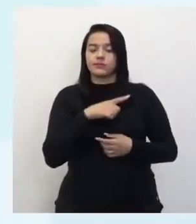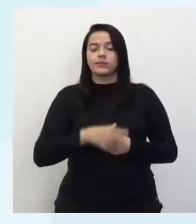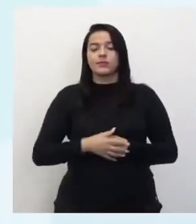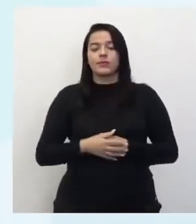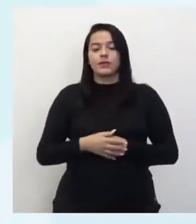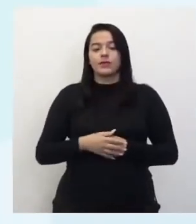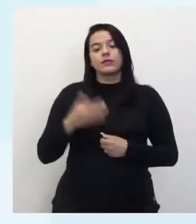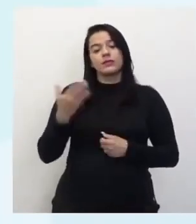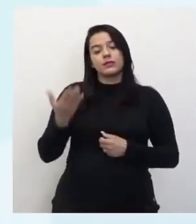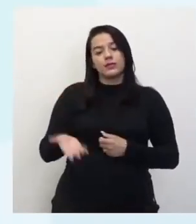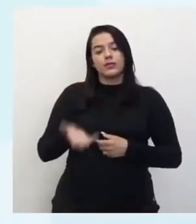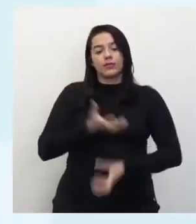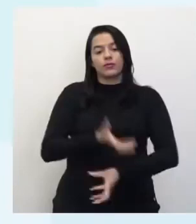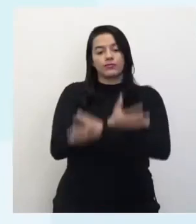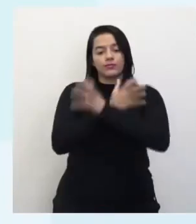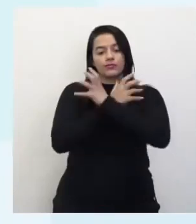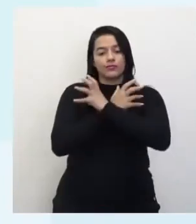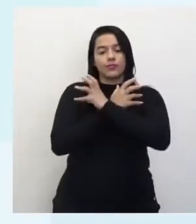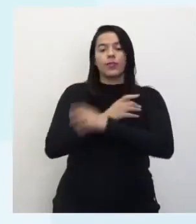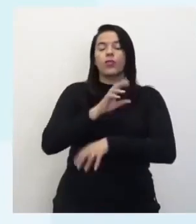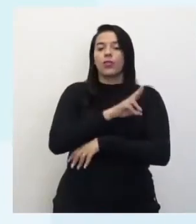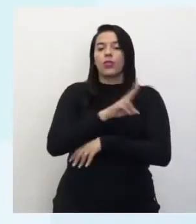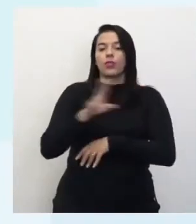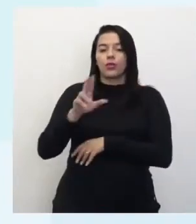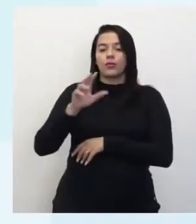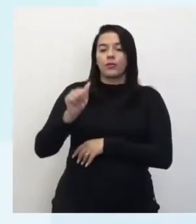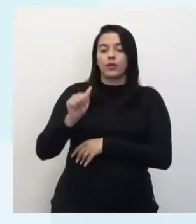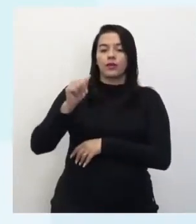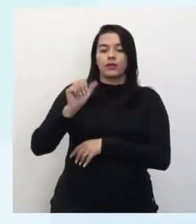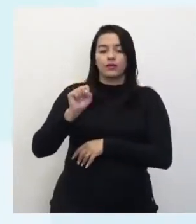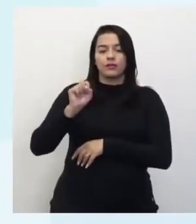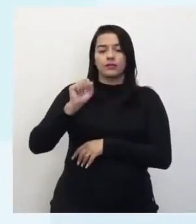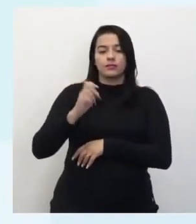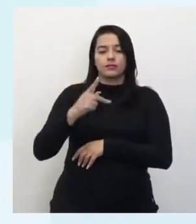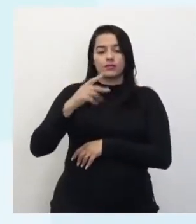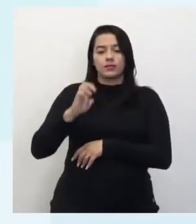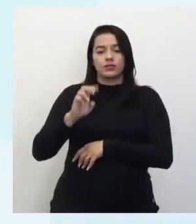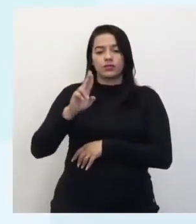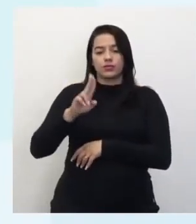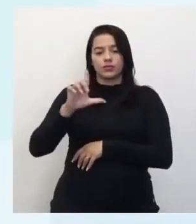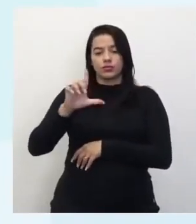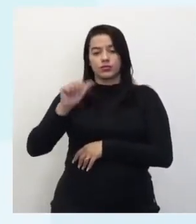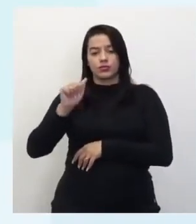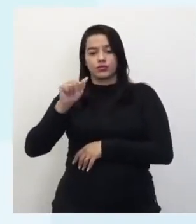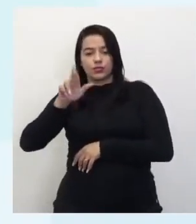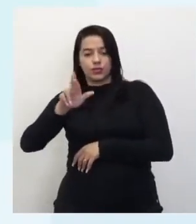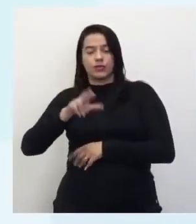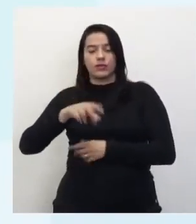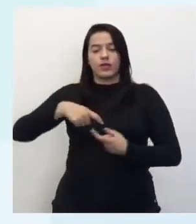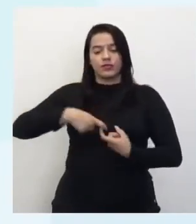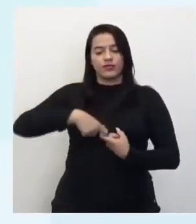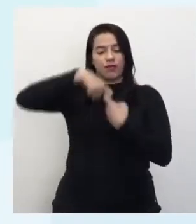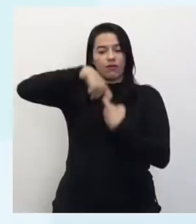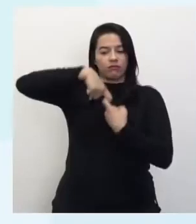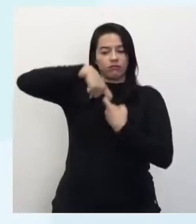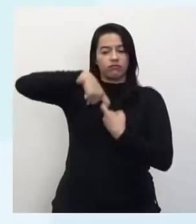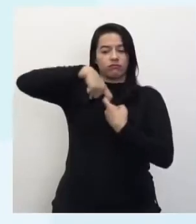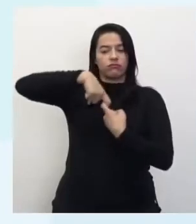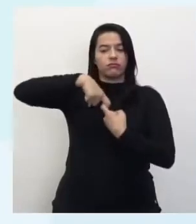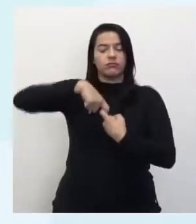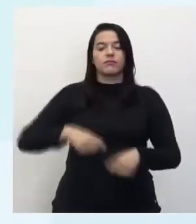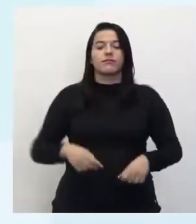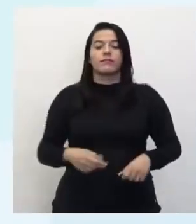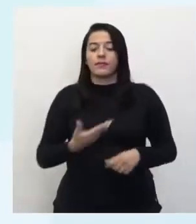que ele é um esqueleto apendicular. Apendicular quer dizer que é pendurado, vem de apêndice, pendurado. Tá? Então, a gente pode dividir